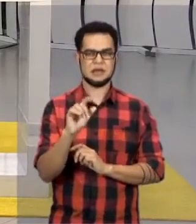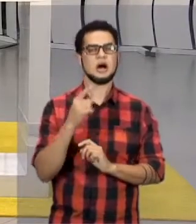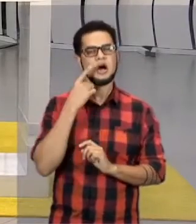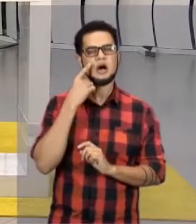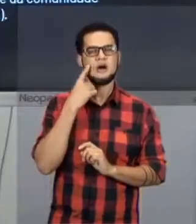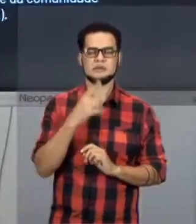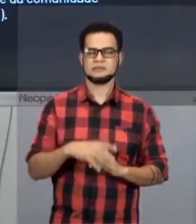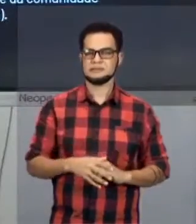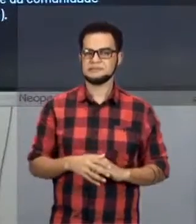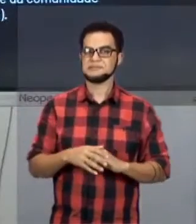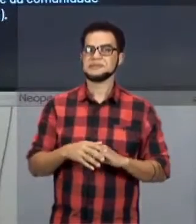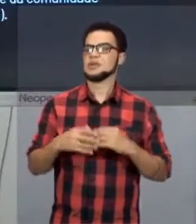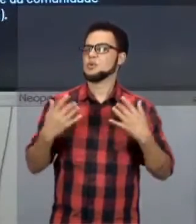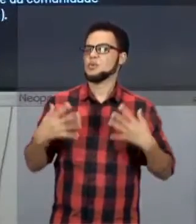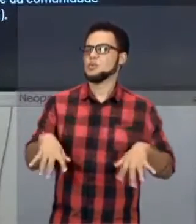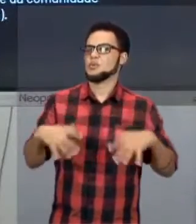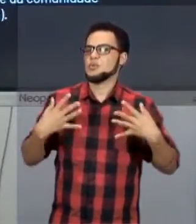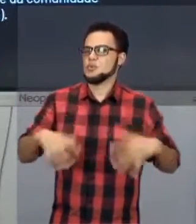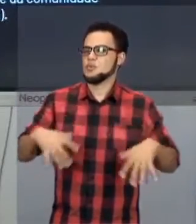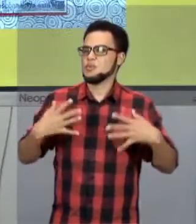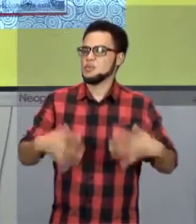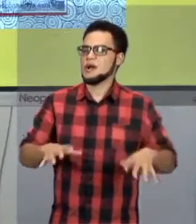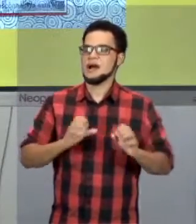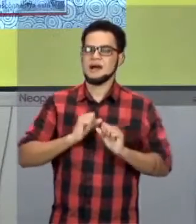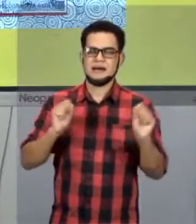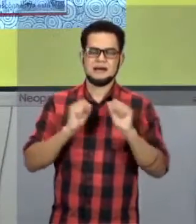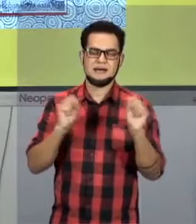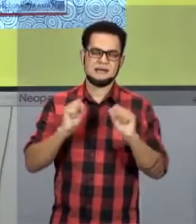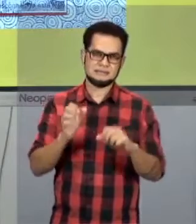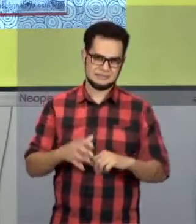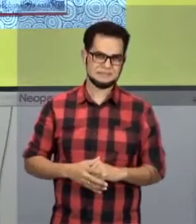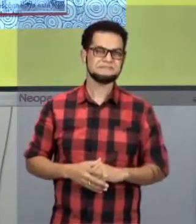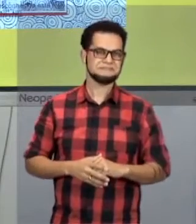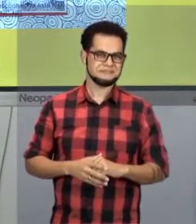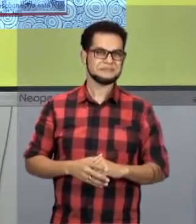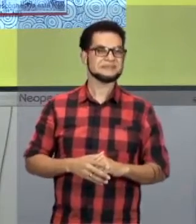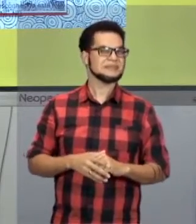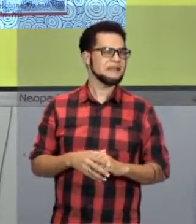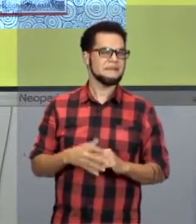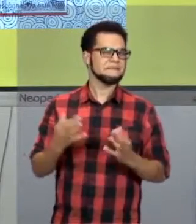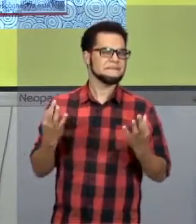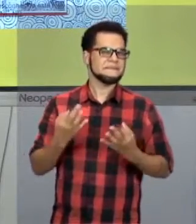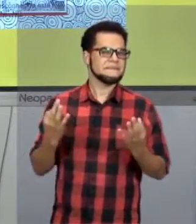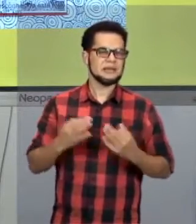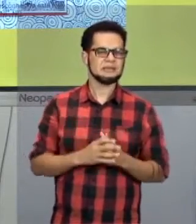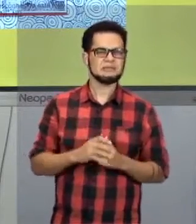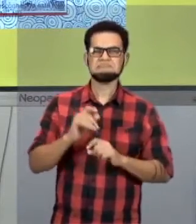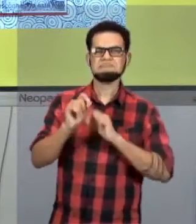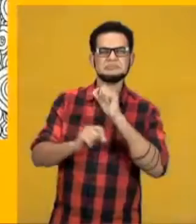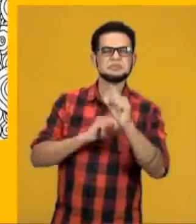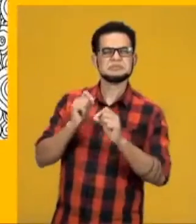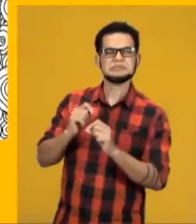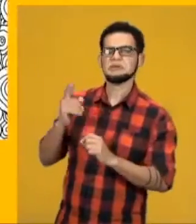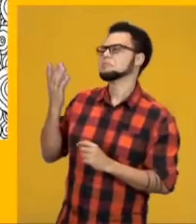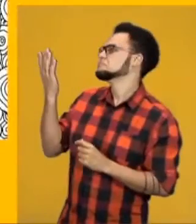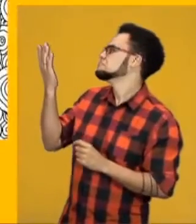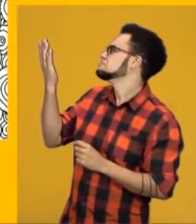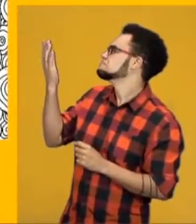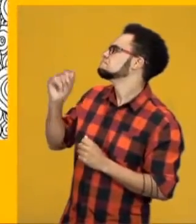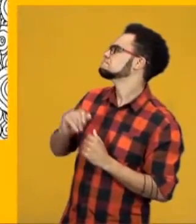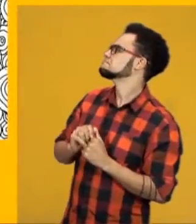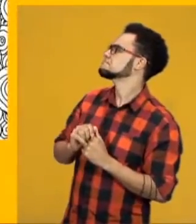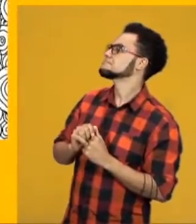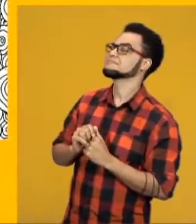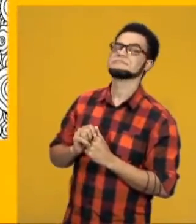riqueza. Eu adoro texturas gráficas, gente, é muito rico. O que são texturas gráficas?